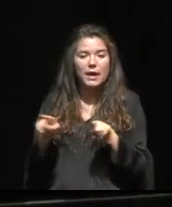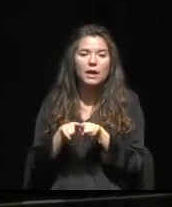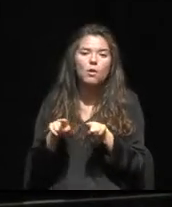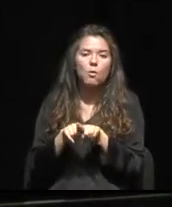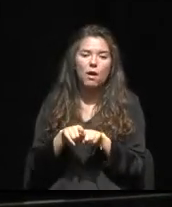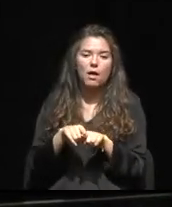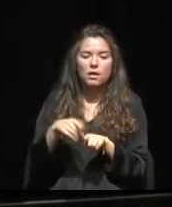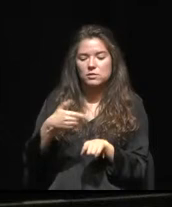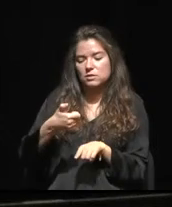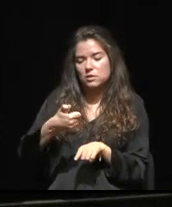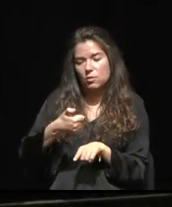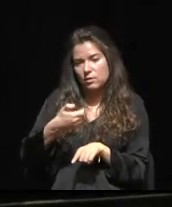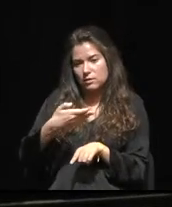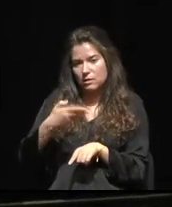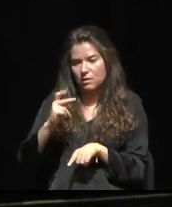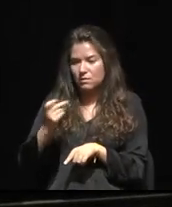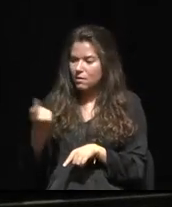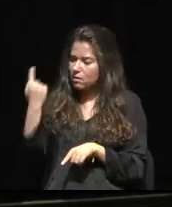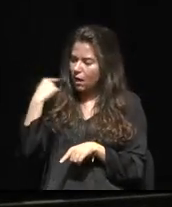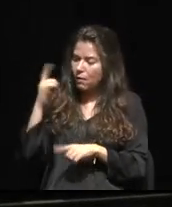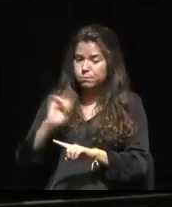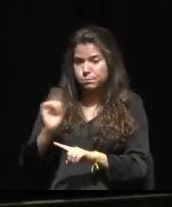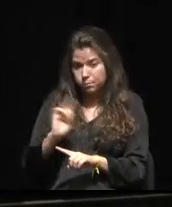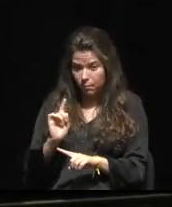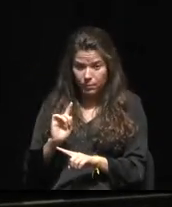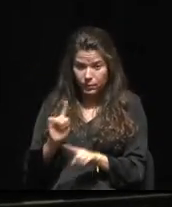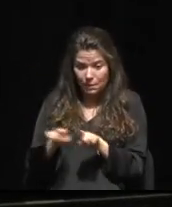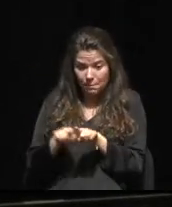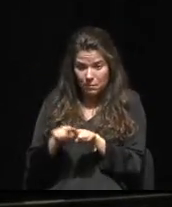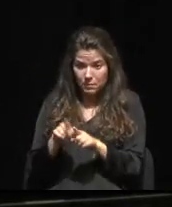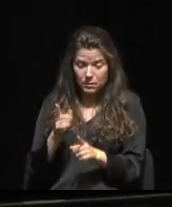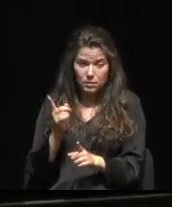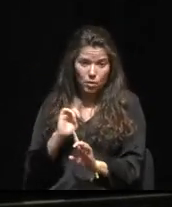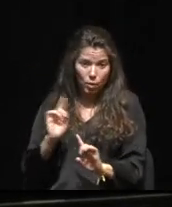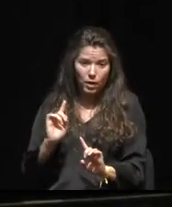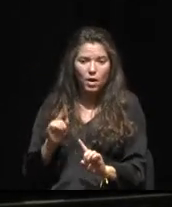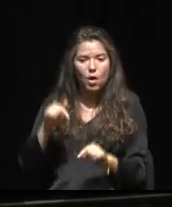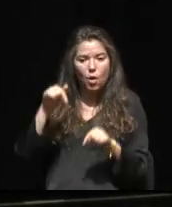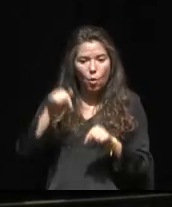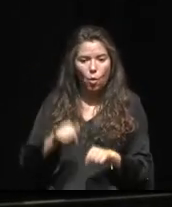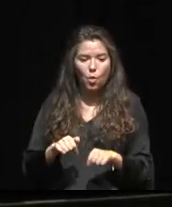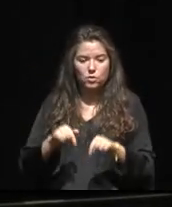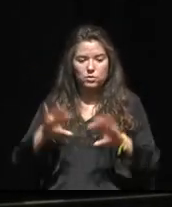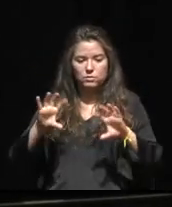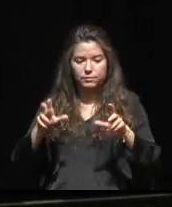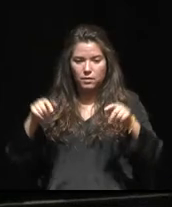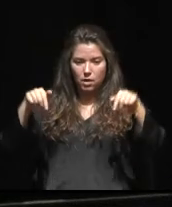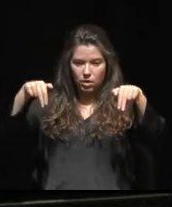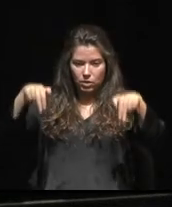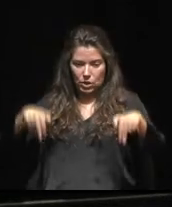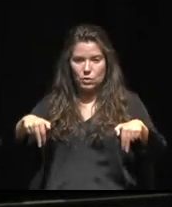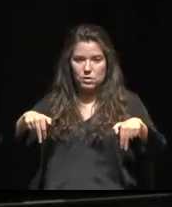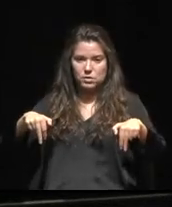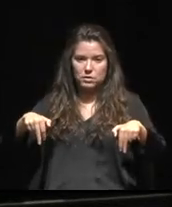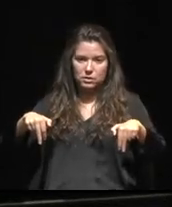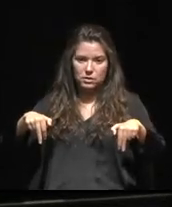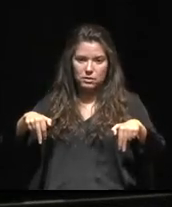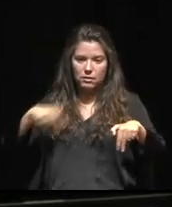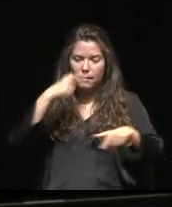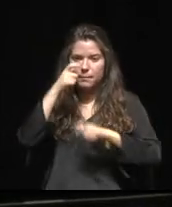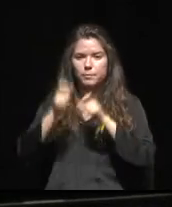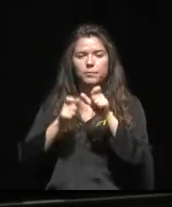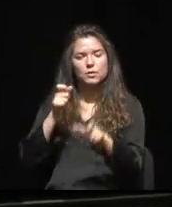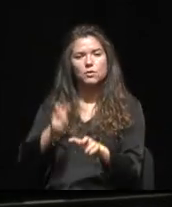anos e e há mais nós não temos hoje à frente dos dois estados